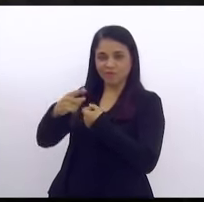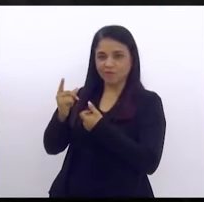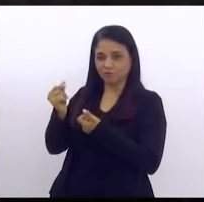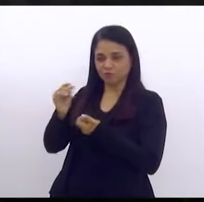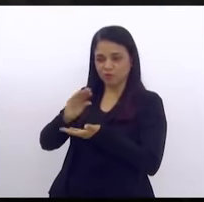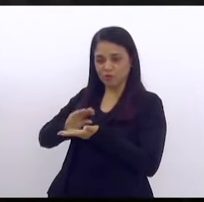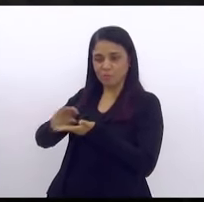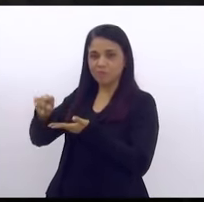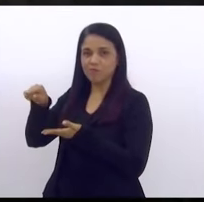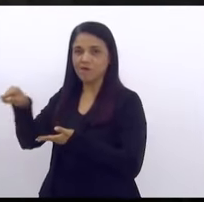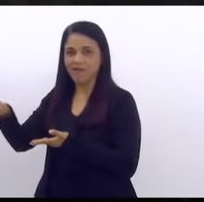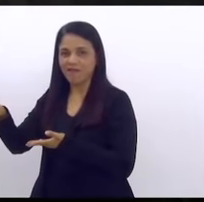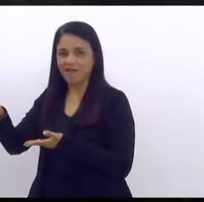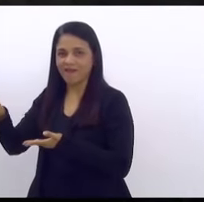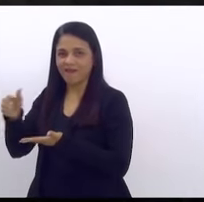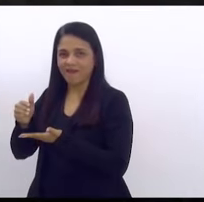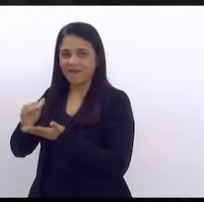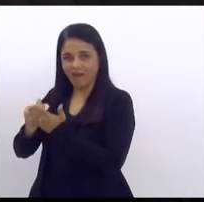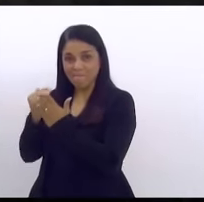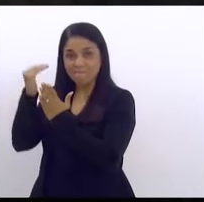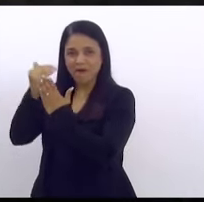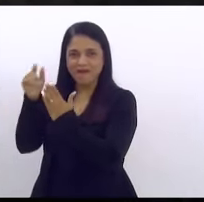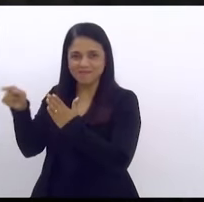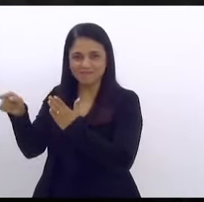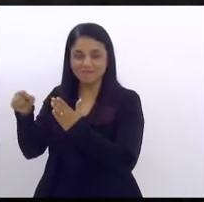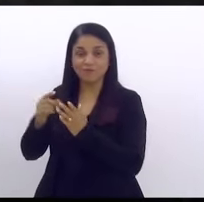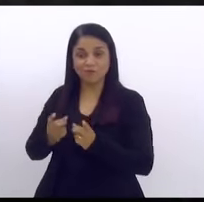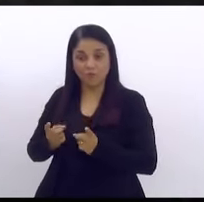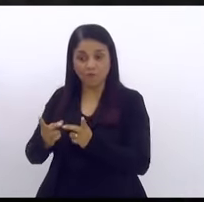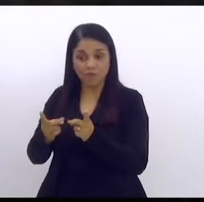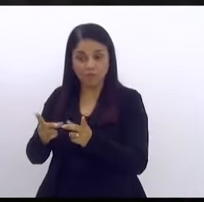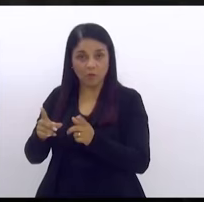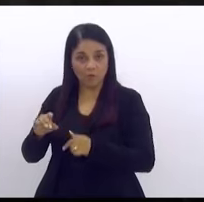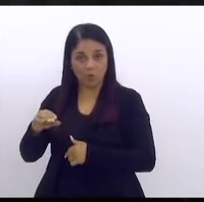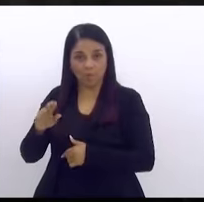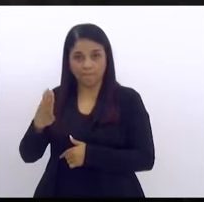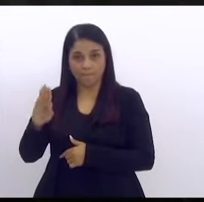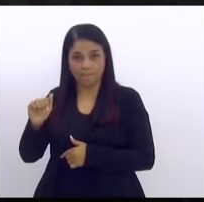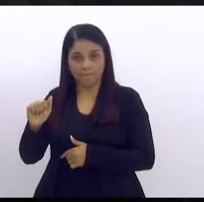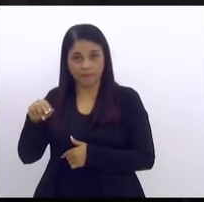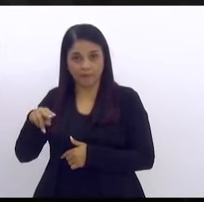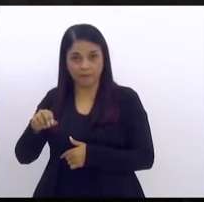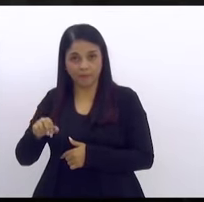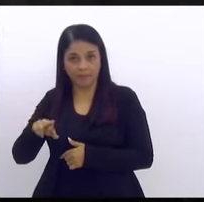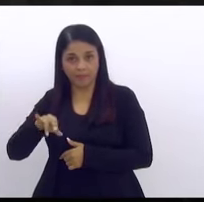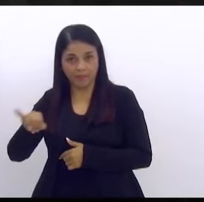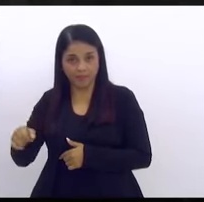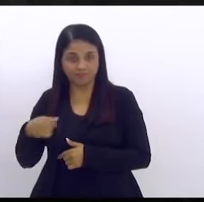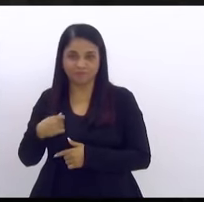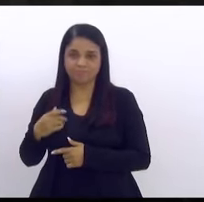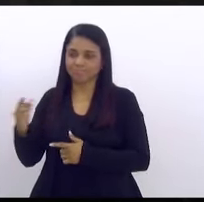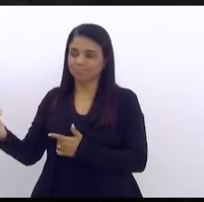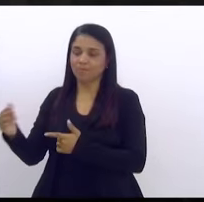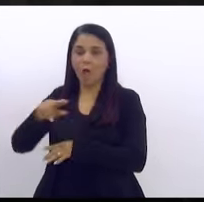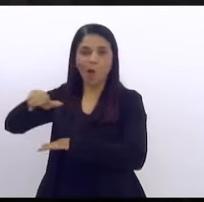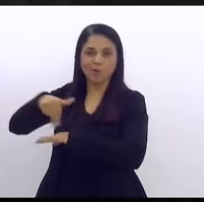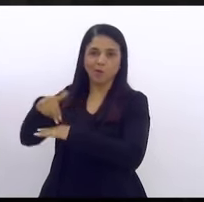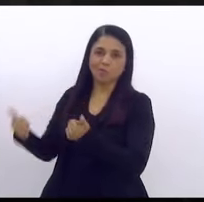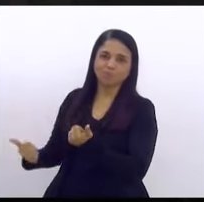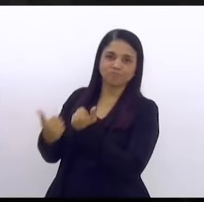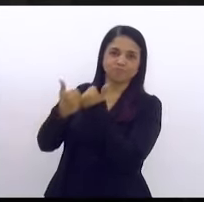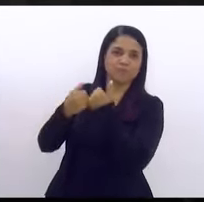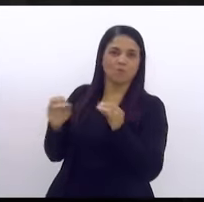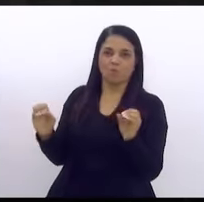ela ficava. Quando privatizou o Banerje, ela deixou de socorrer. E o socorro que ela